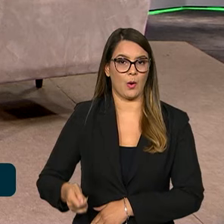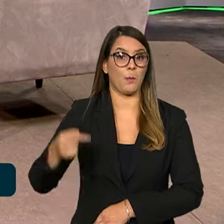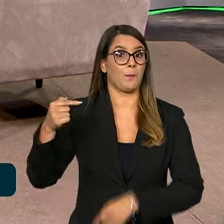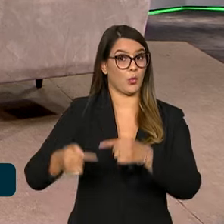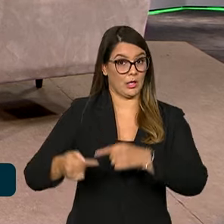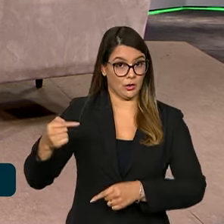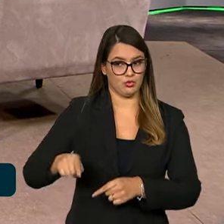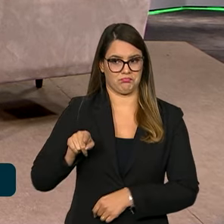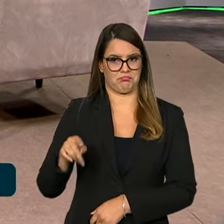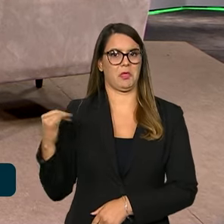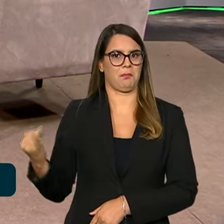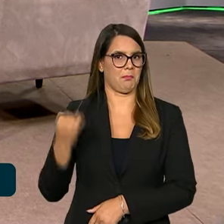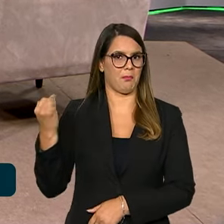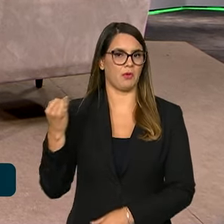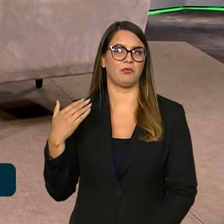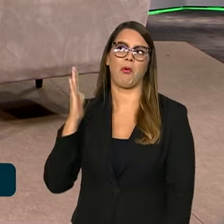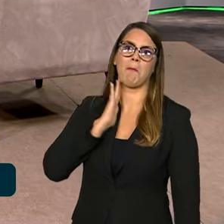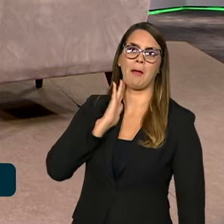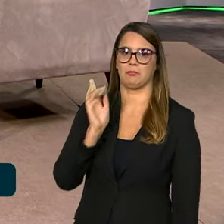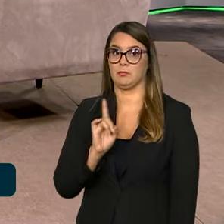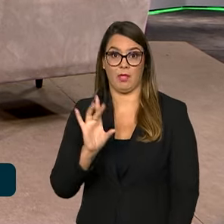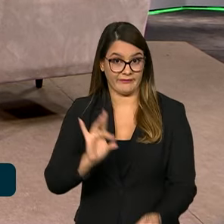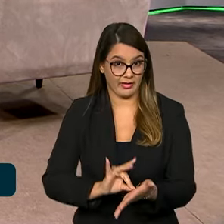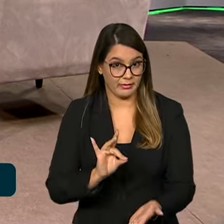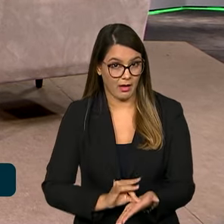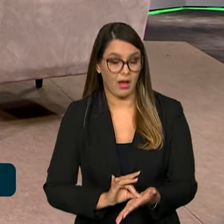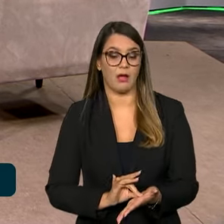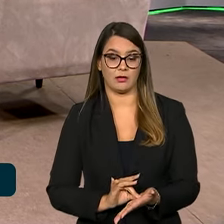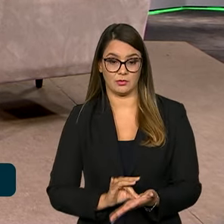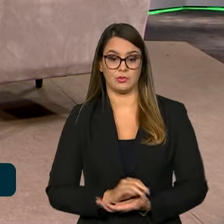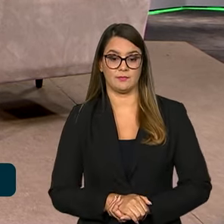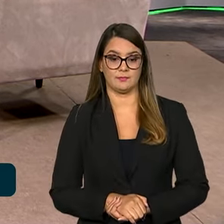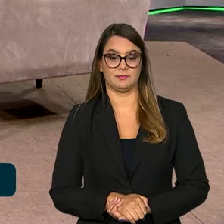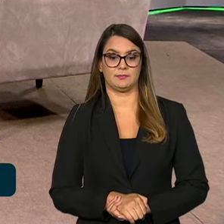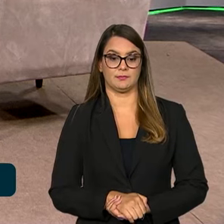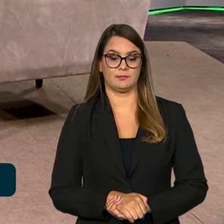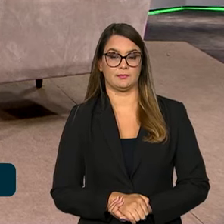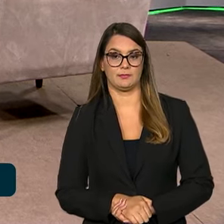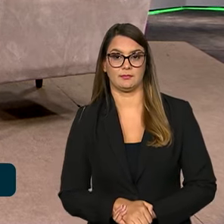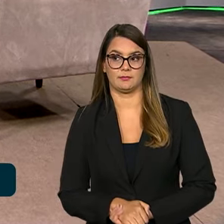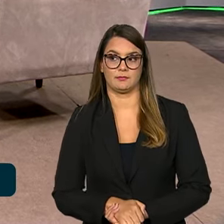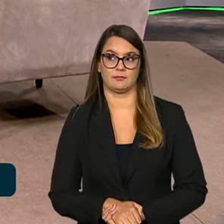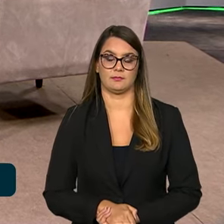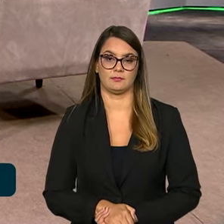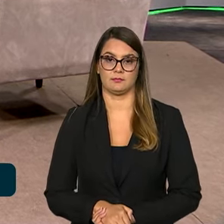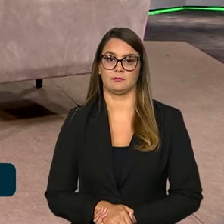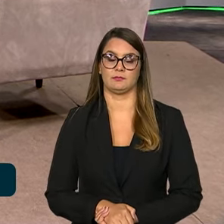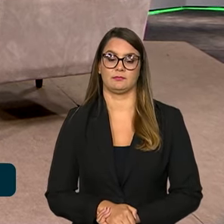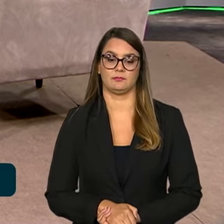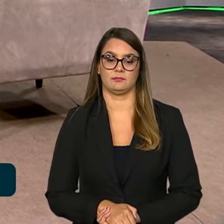é isso é muito importante não é chavão isso é realidade e as as